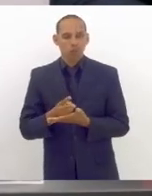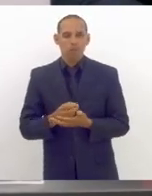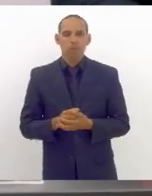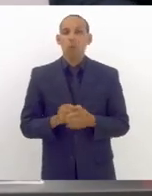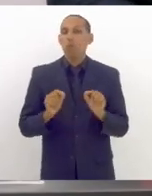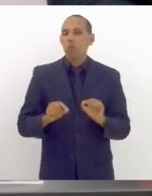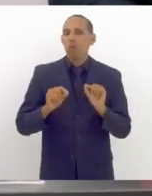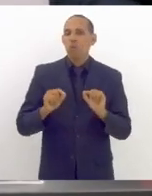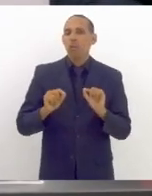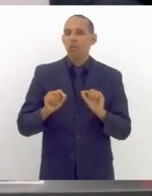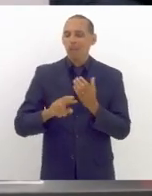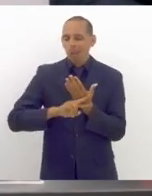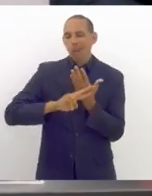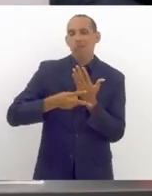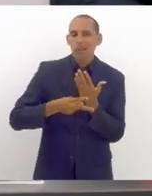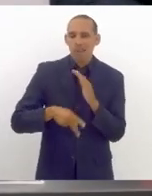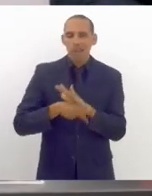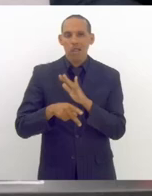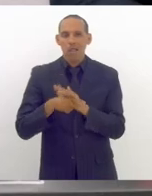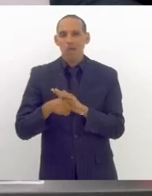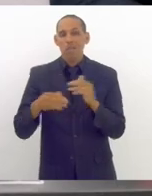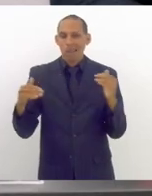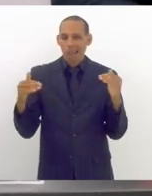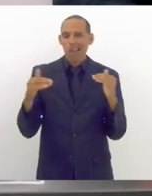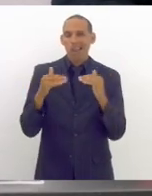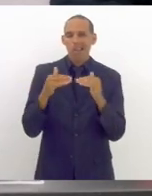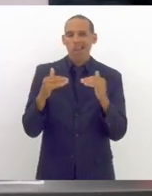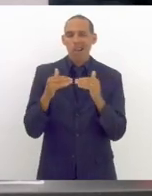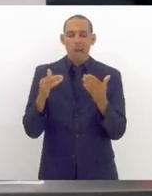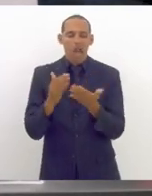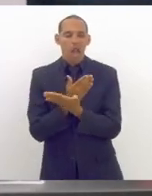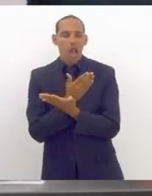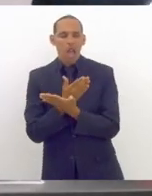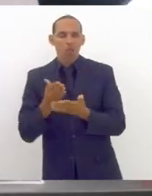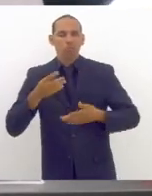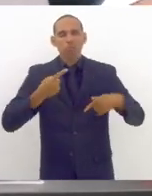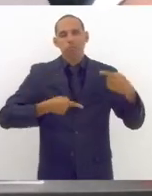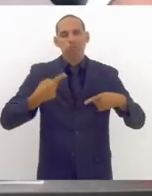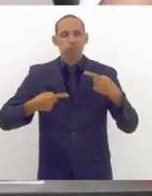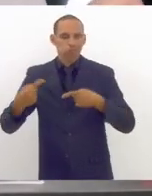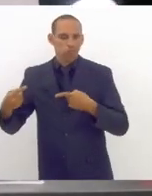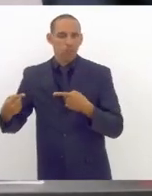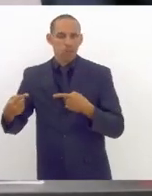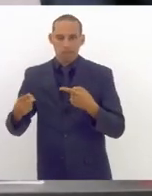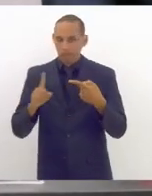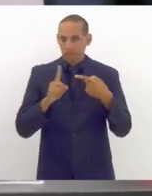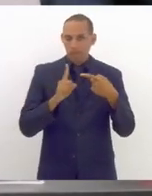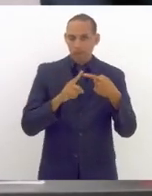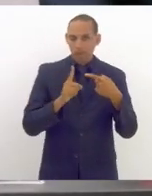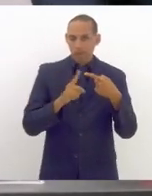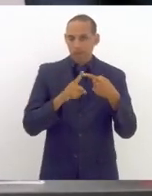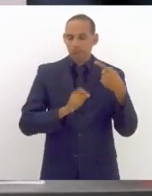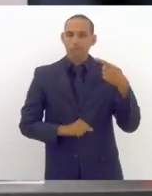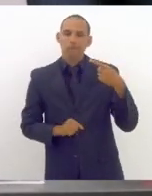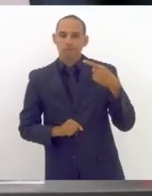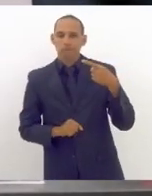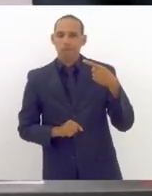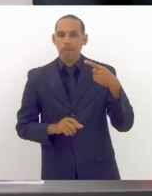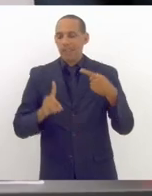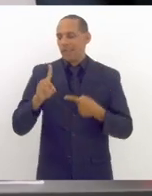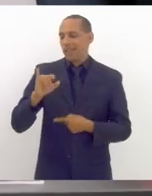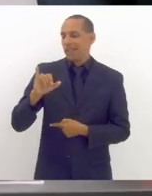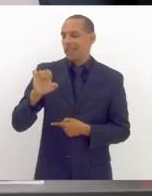as consequências desse acordo são algumas e que estão sendo discutidas no âmbito do concefaz primeiro como é que vai ser o